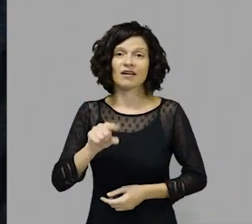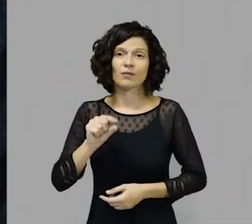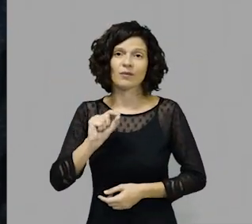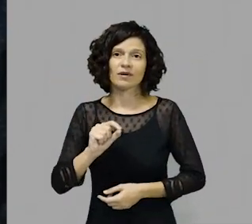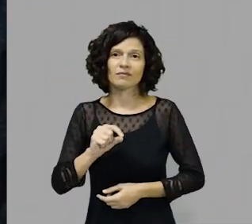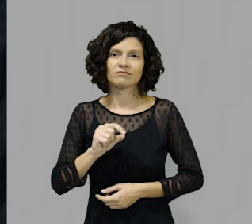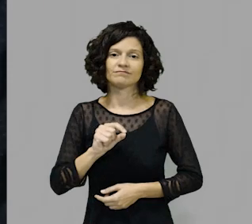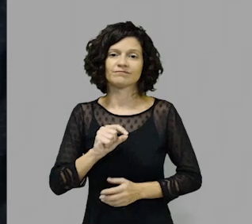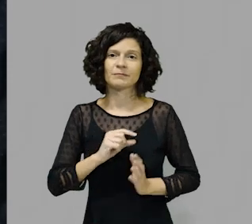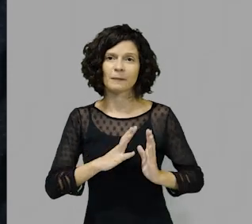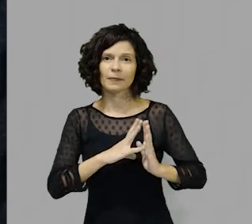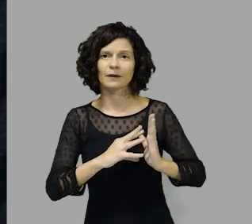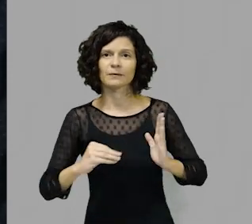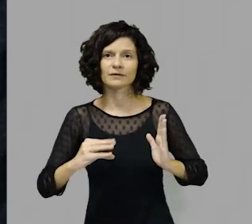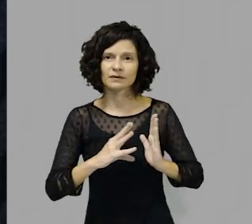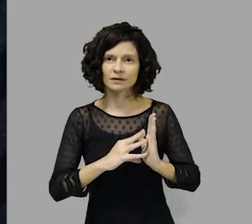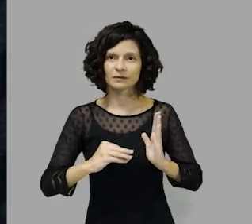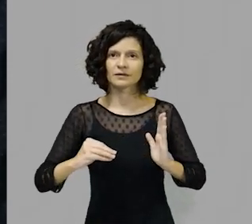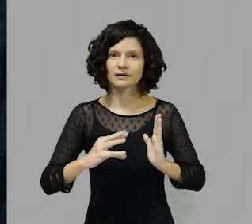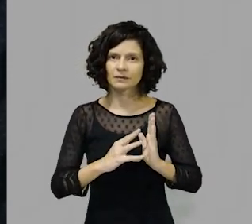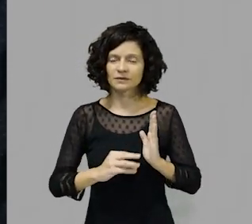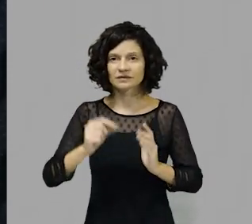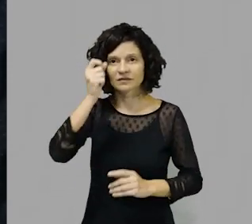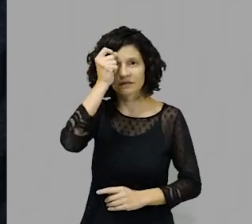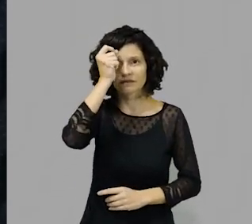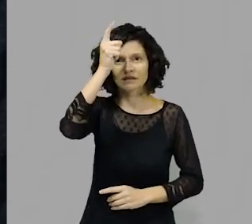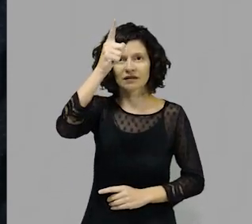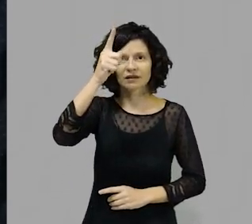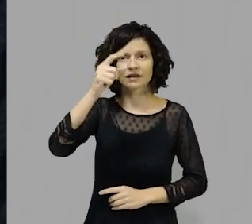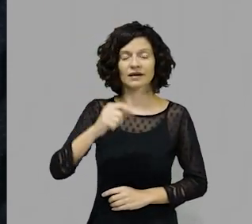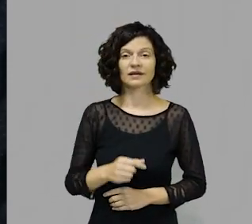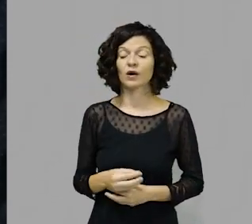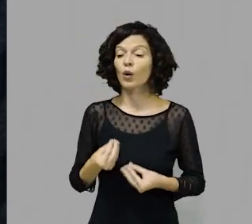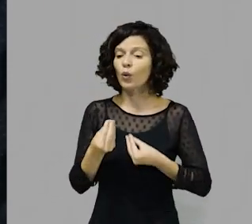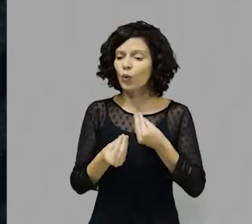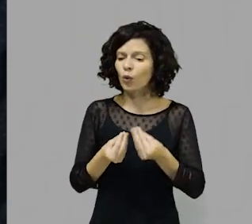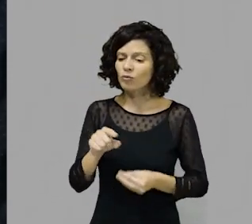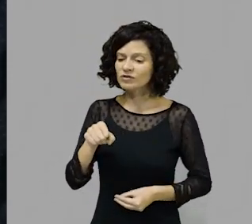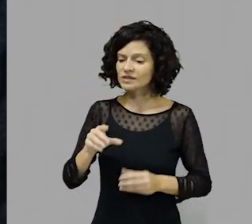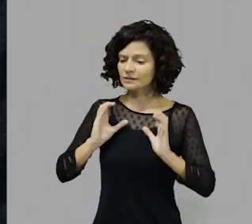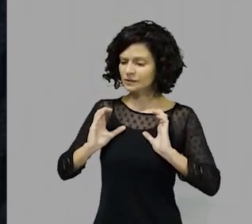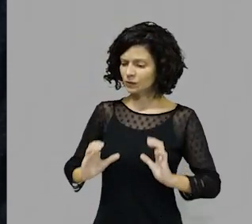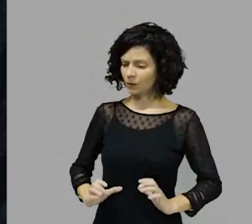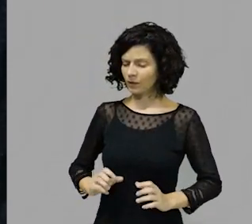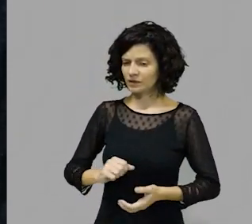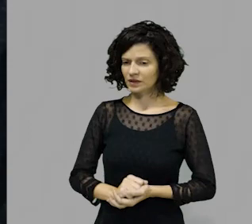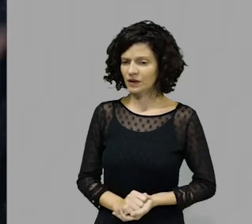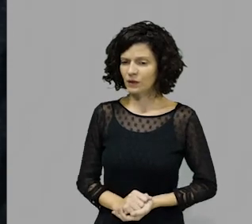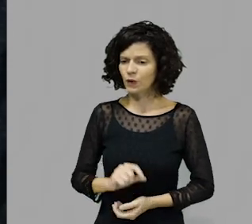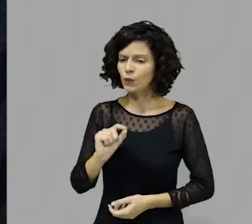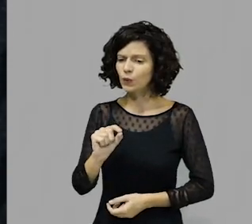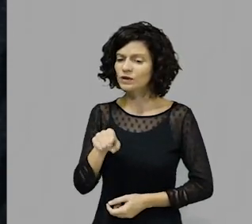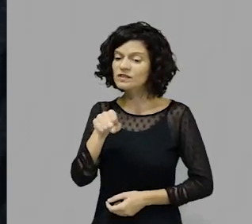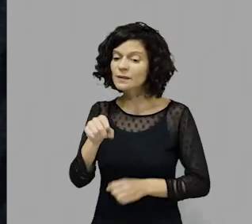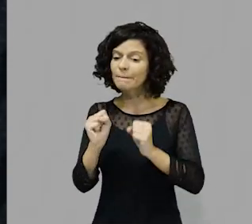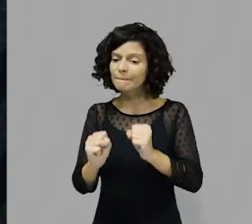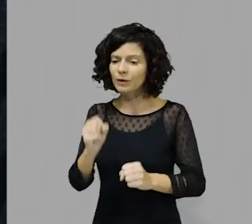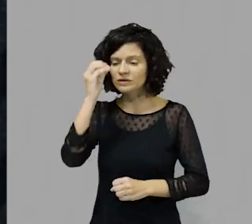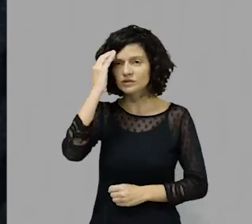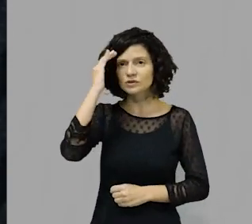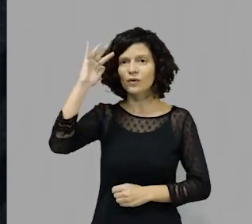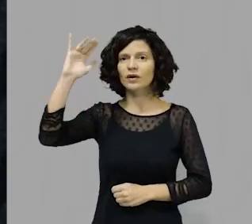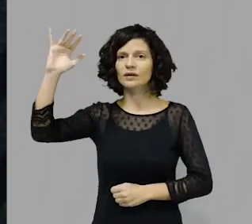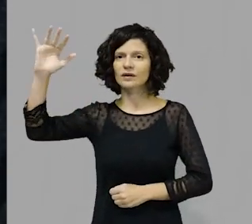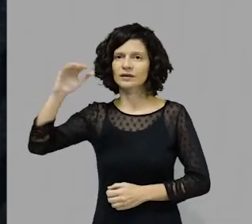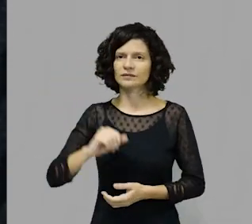essa ideia, né, de como ser pobre, de como ela deve se comportar, do que ela deve sonhar em alcançar, do que para